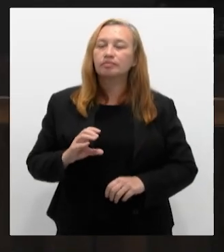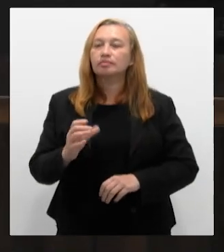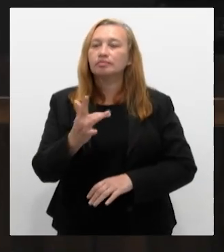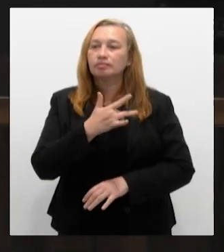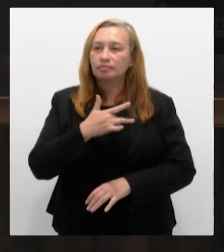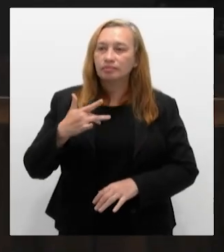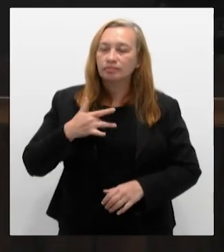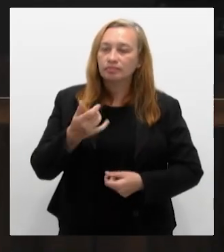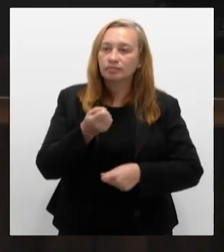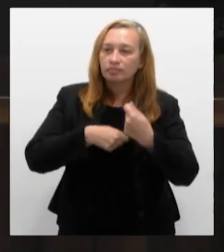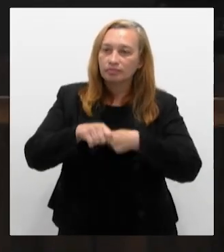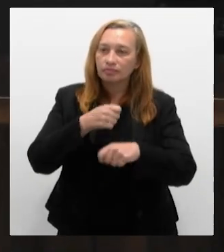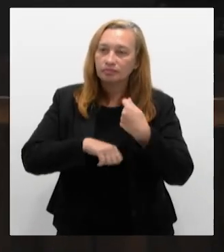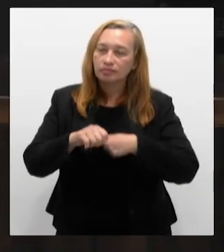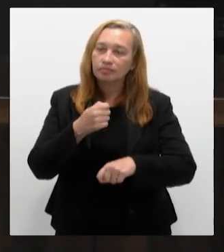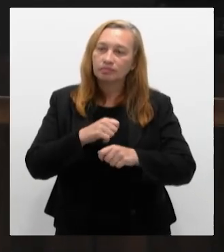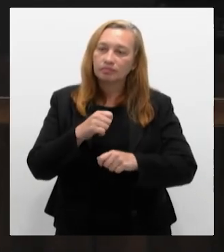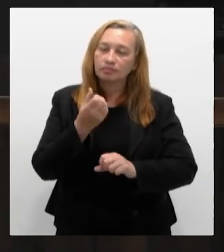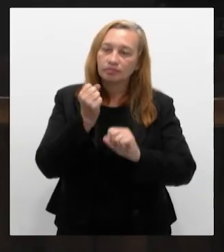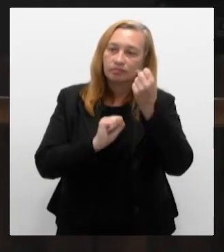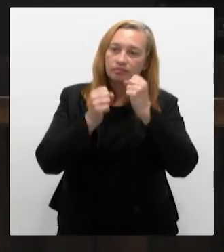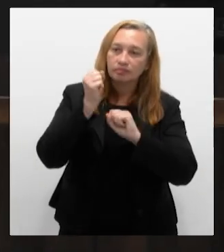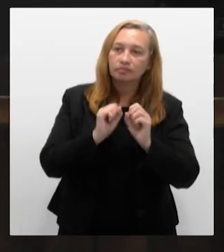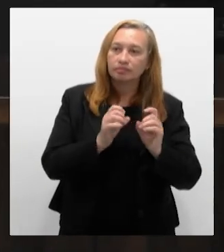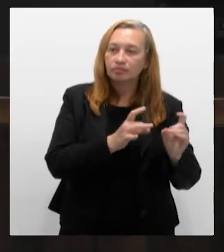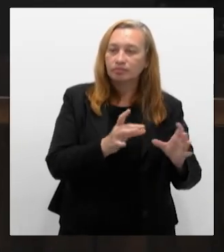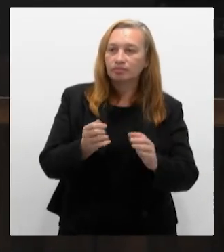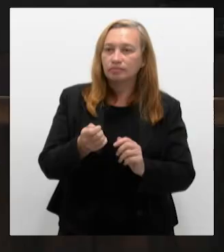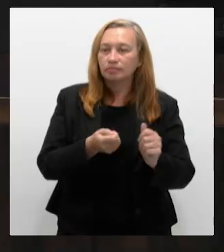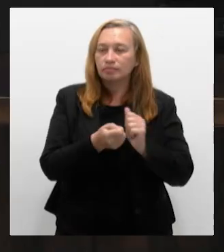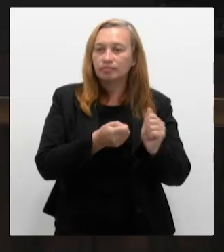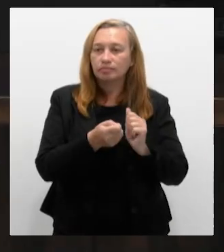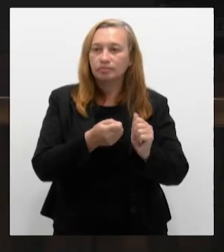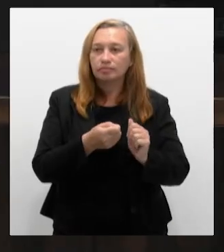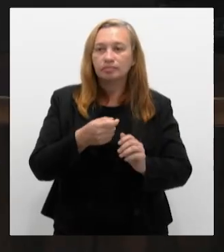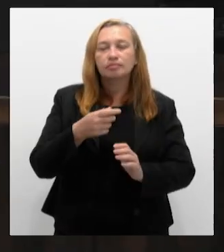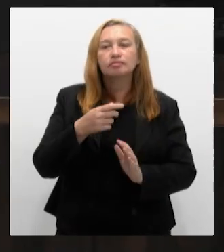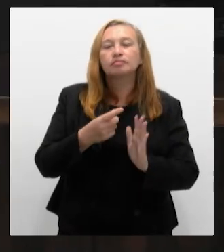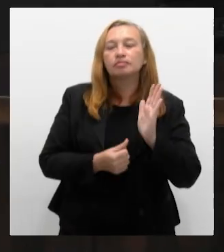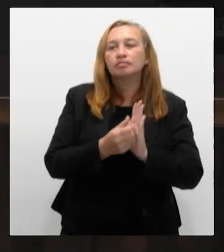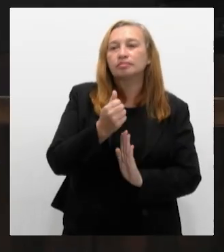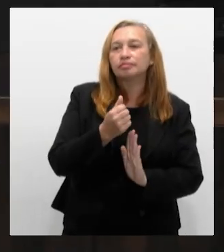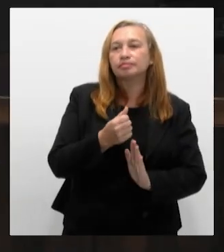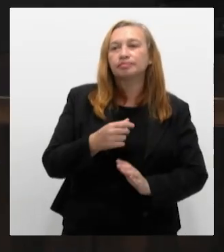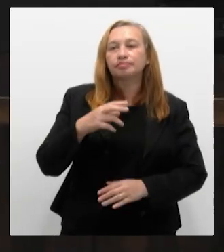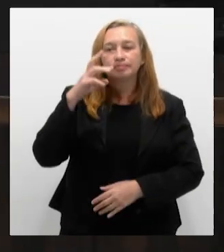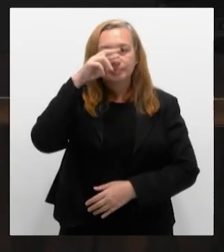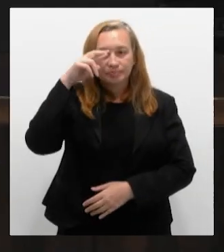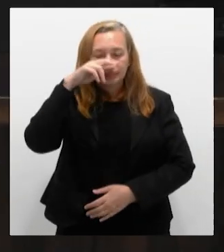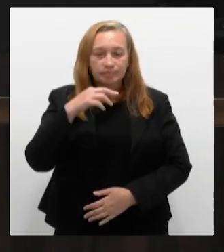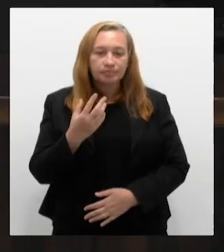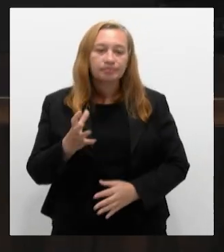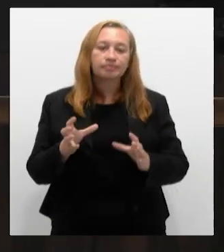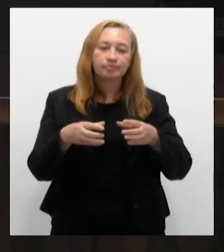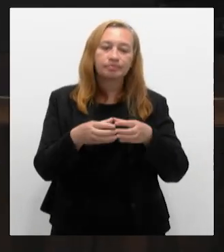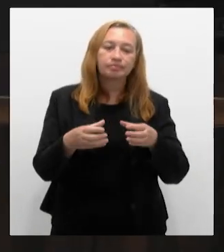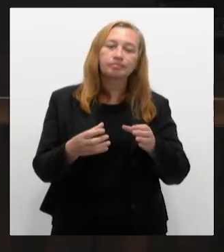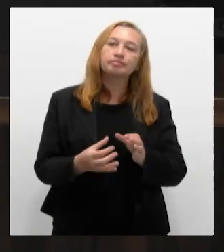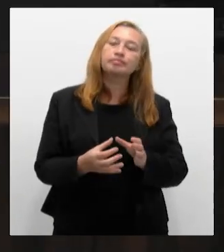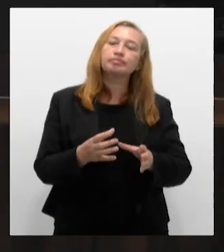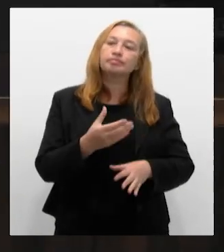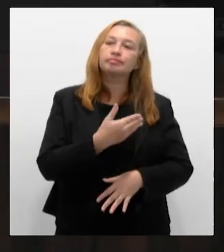Indústria e Comércio e Orçamento, Finanças, Fiscalização Financeira e Controle, para emitir parecer pela Comissão de